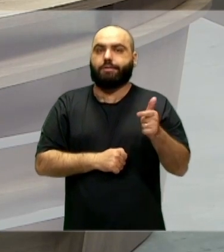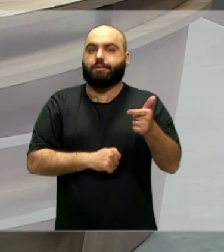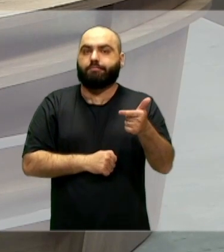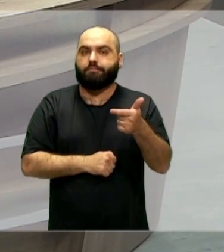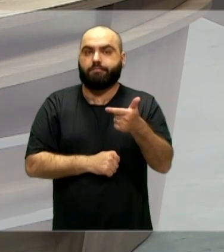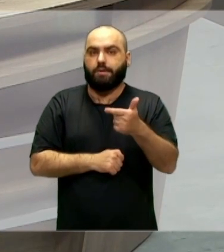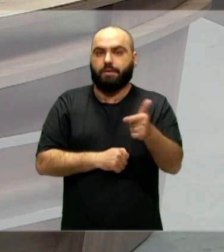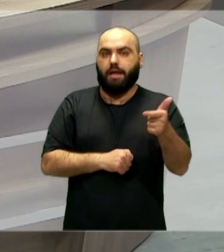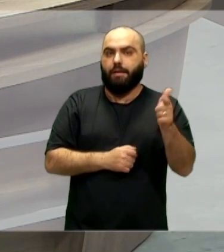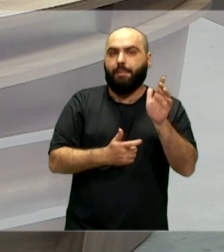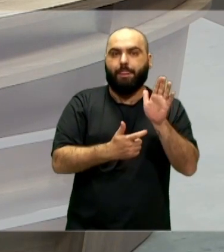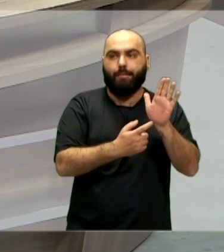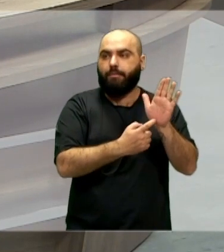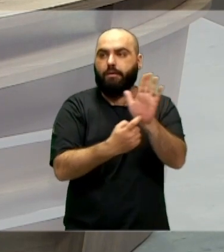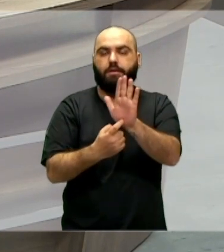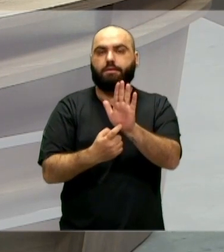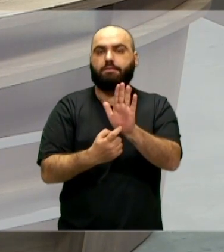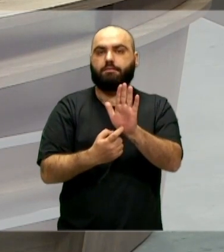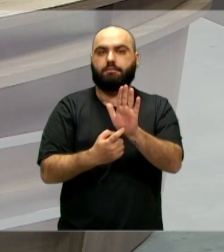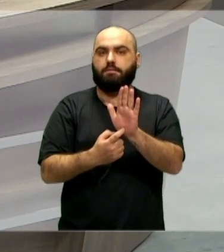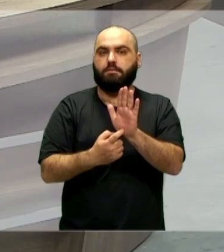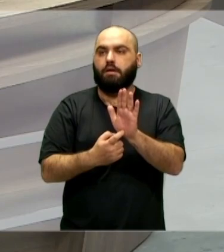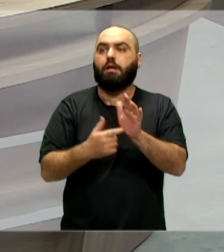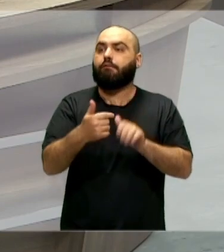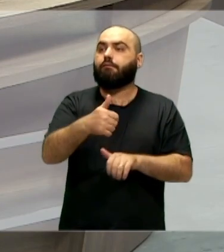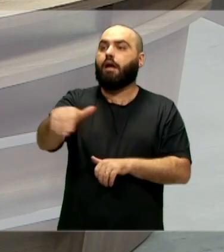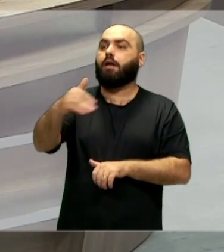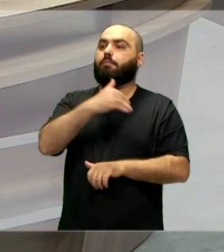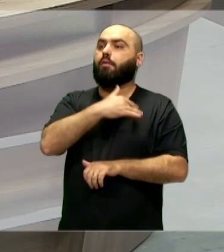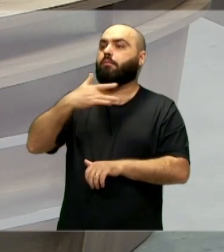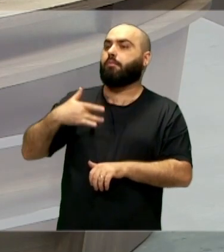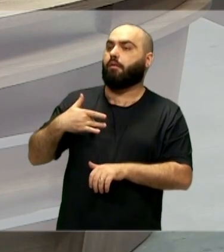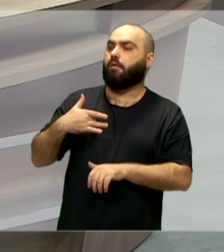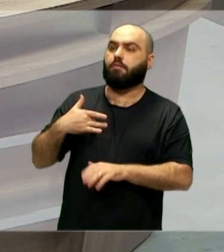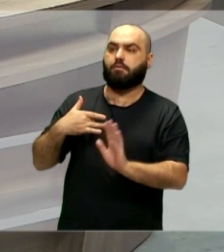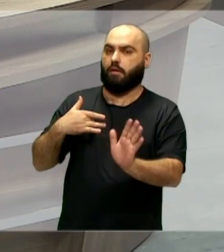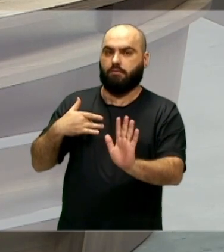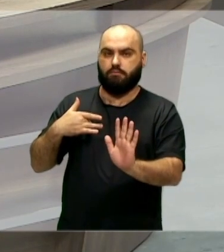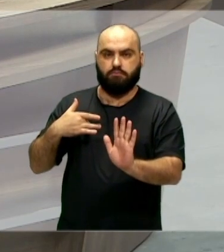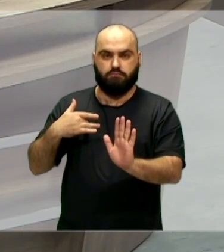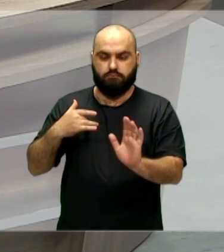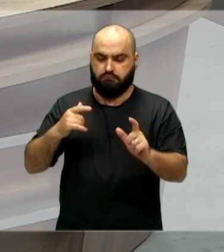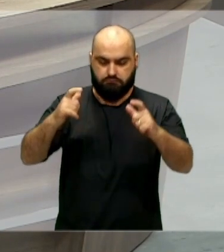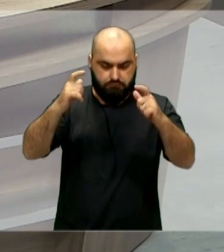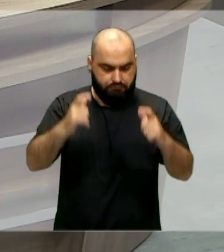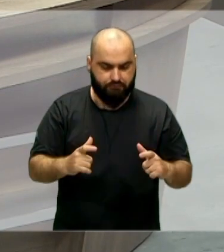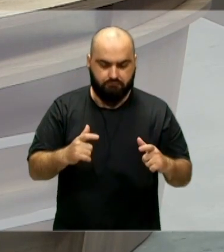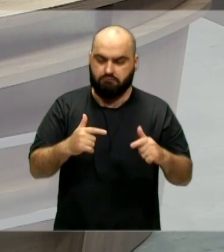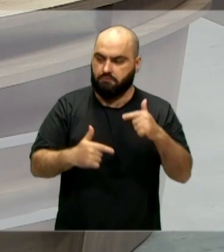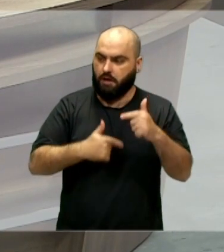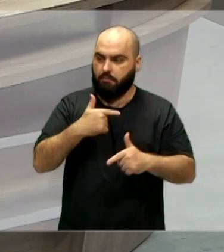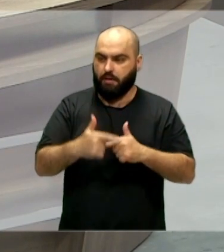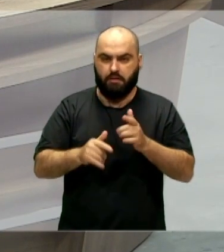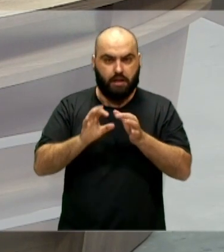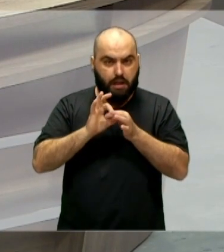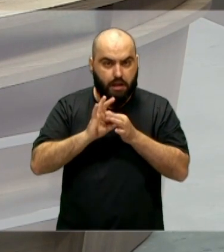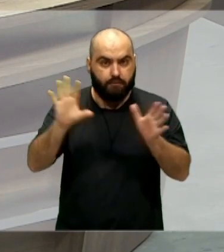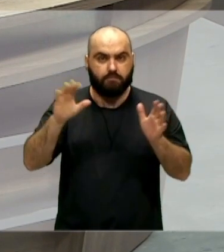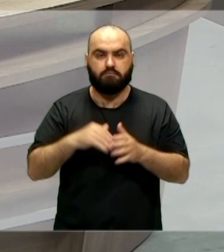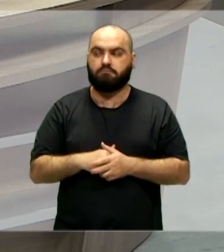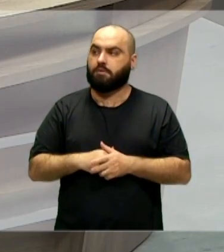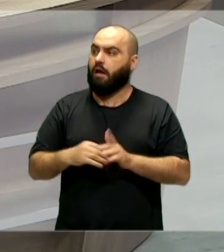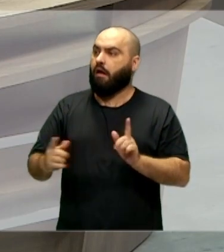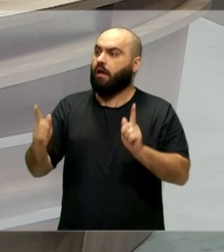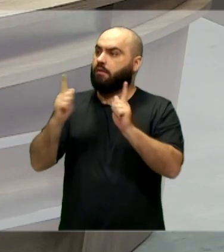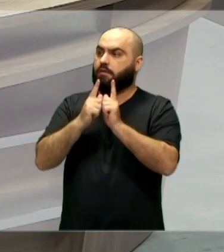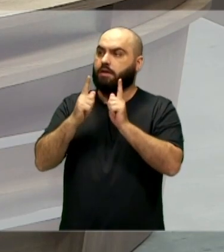de indicação, por exemplo, tem que ir, vai lá no posto, pega o encaminhamento. Não. Está lá o serviço disponível. Isso. A gente atende toda a população